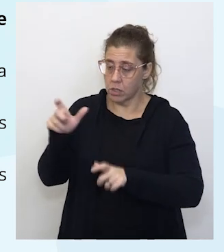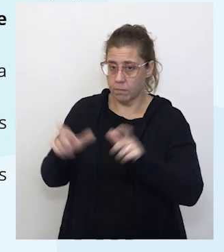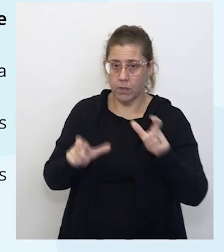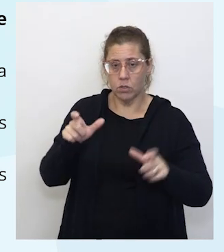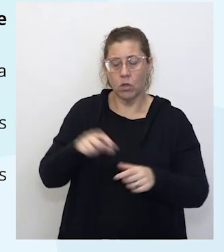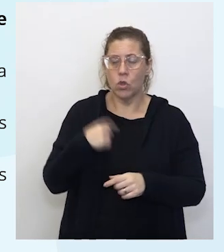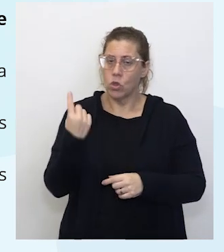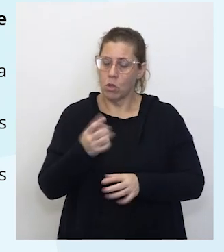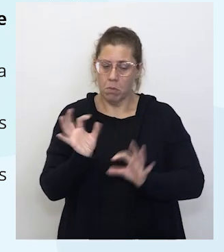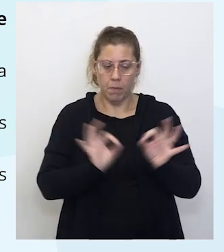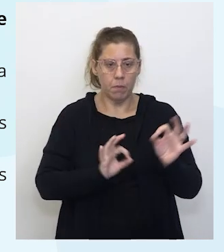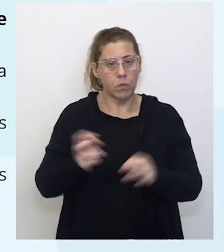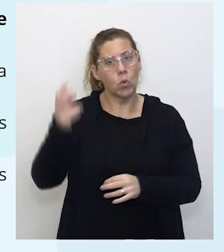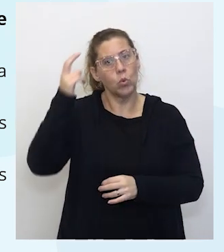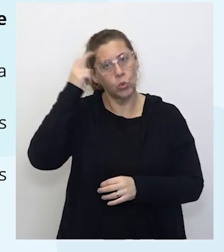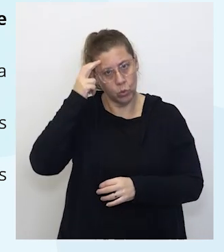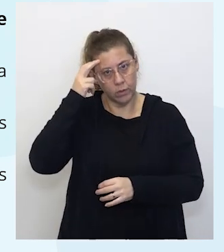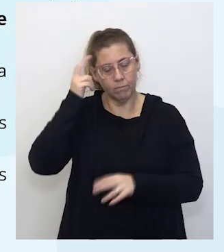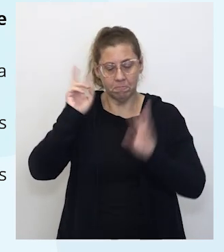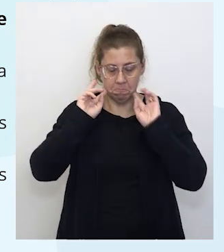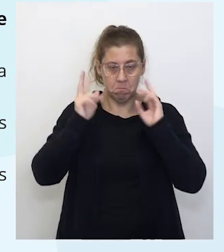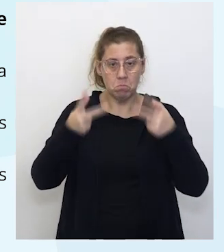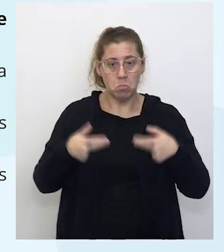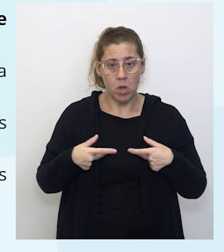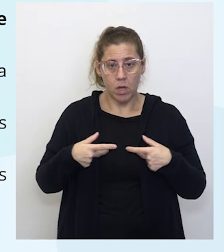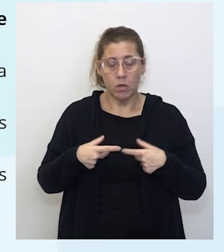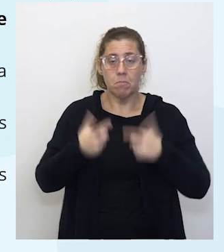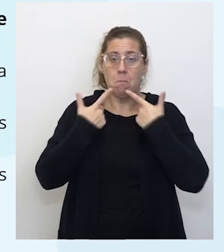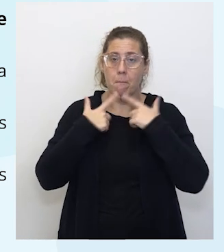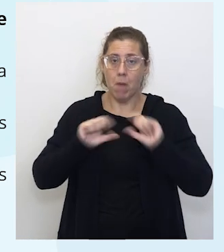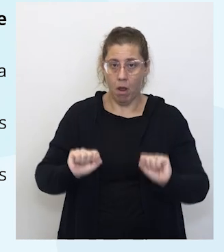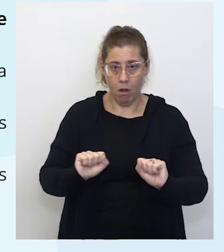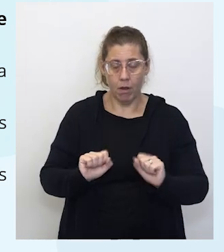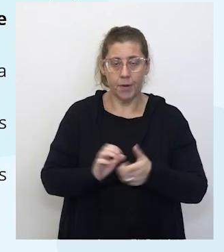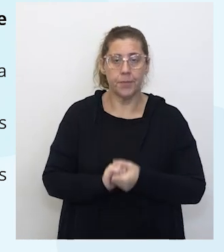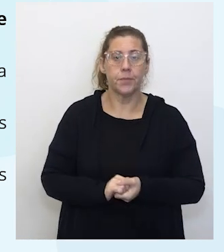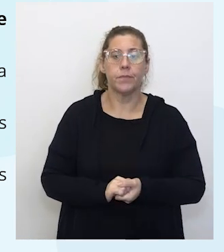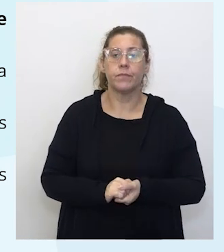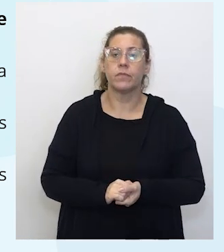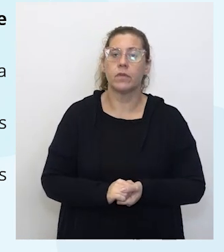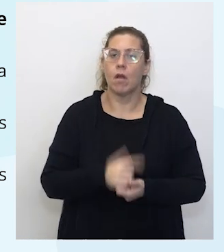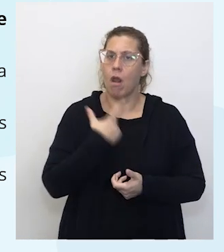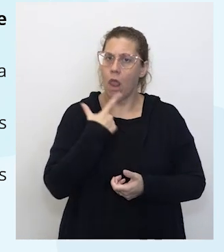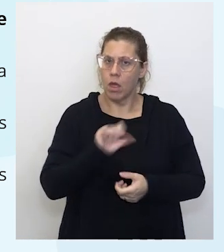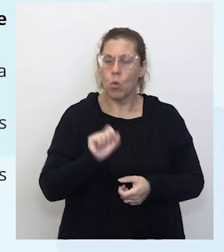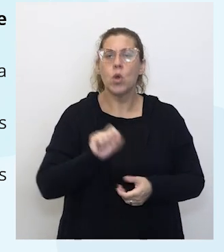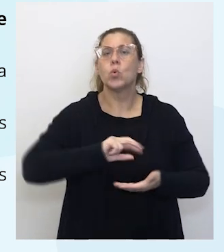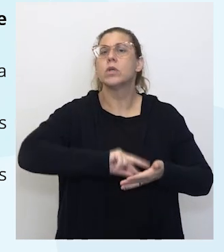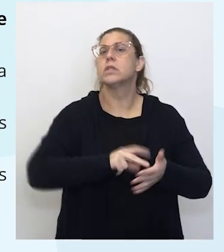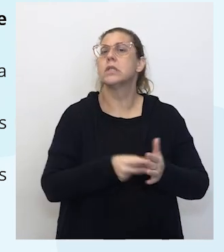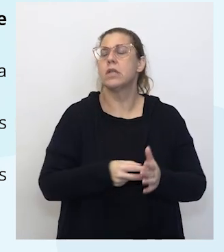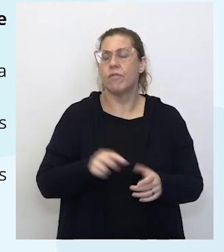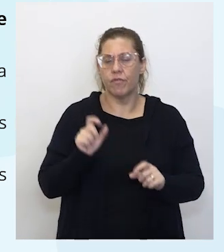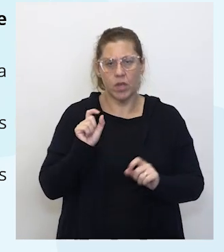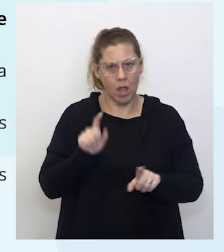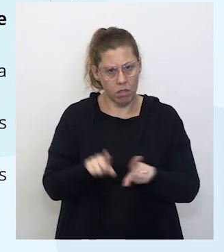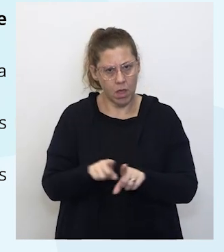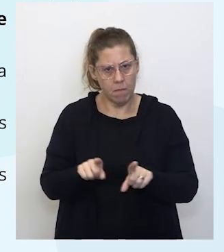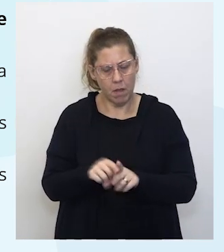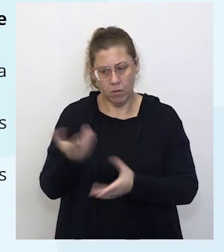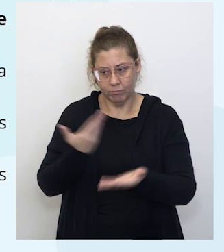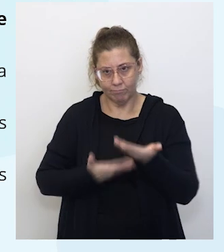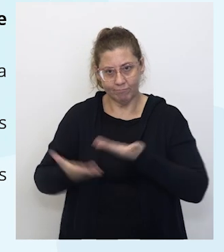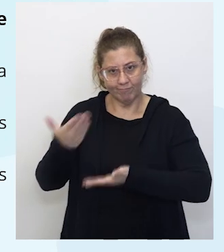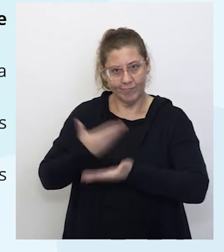a cultura, os seres humanos produzem a linguagem, produz a língua e os significados que nós trocamos.